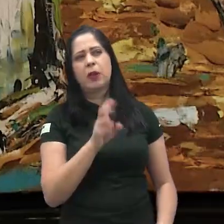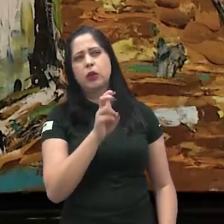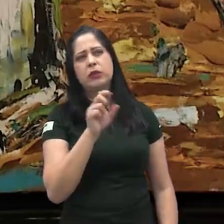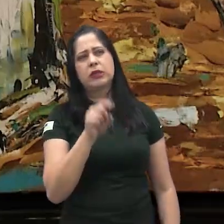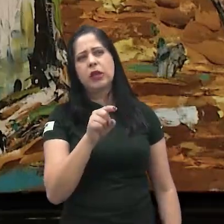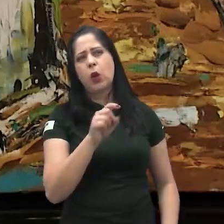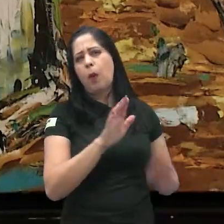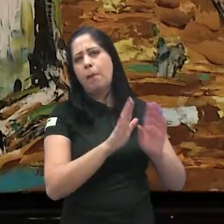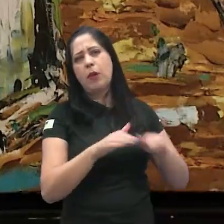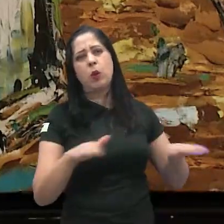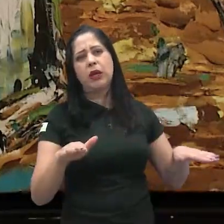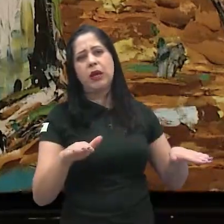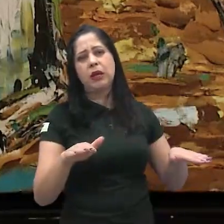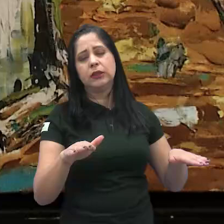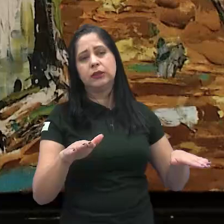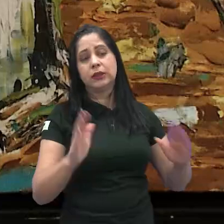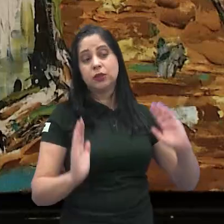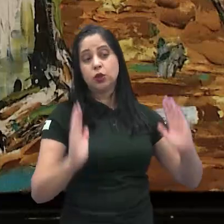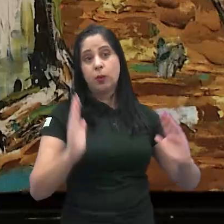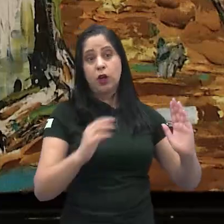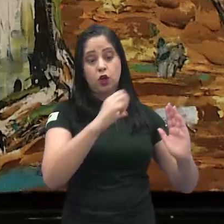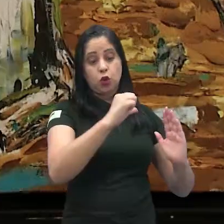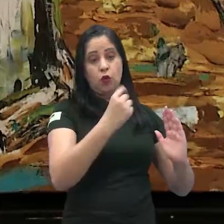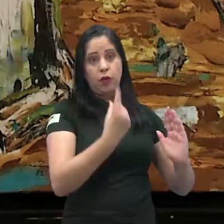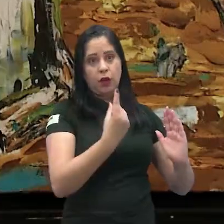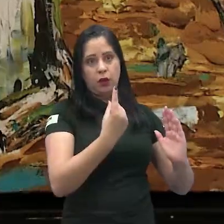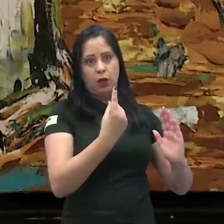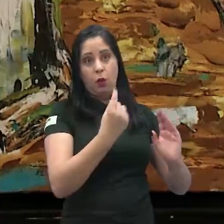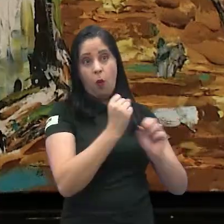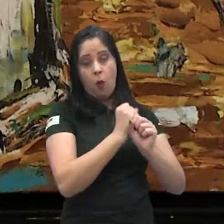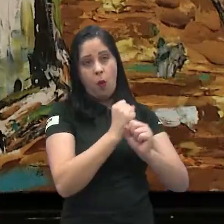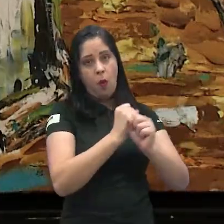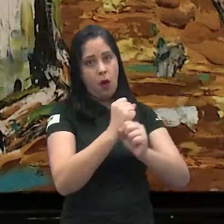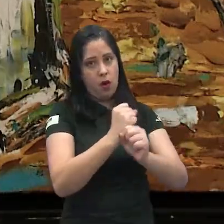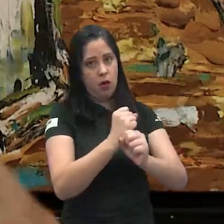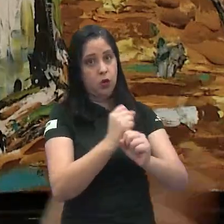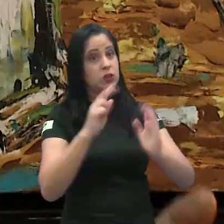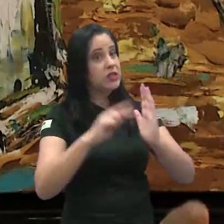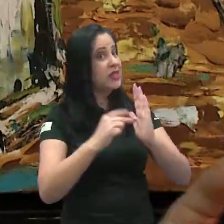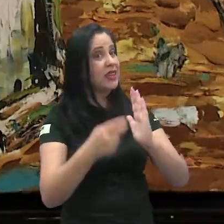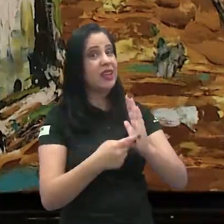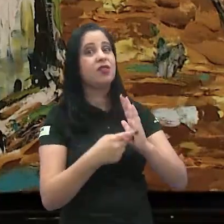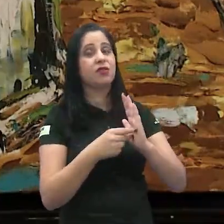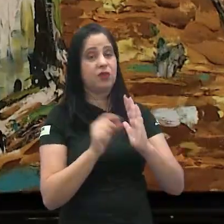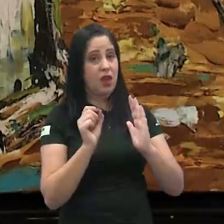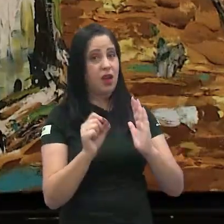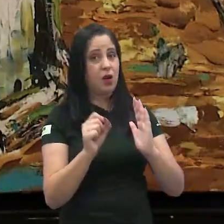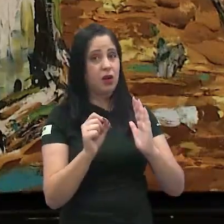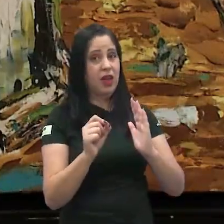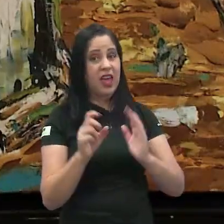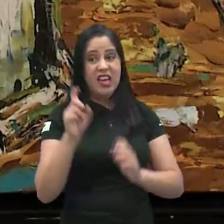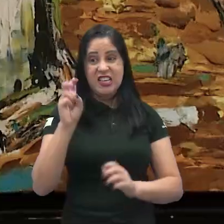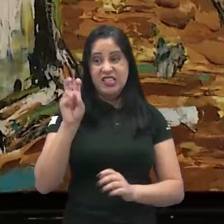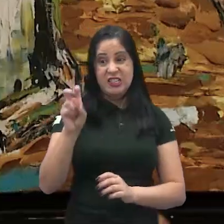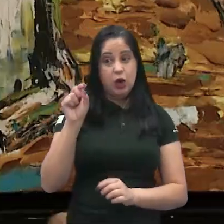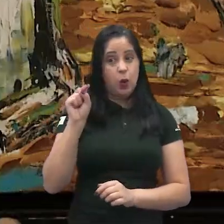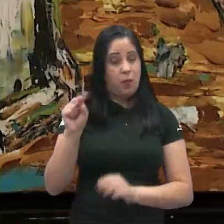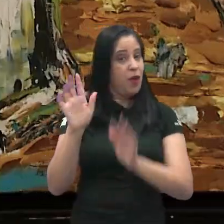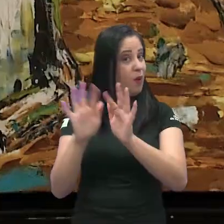crianças ao longo desses 91 anos. E as 5.000 crianças significam perto de 5.000 famílias,